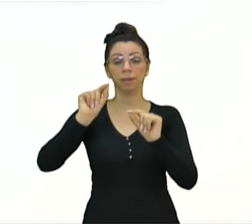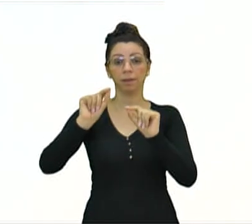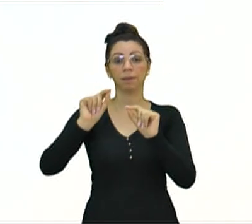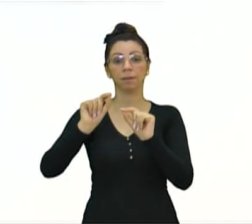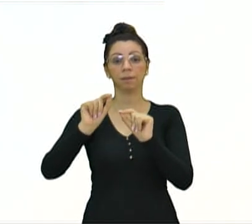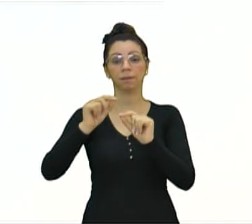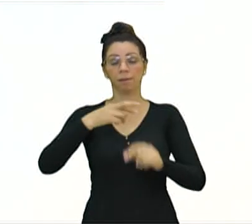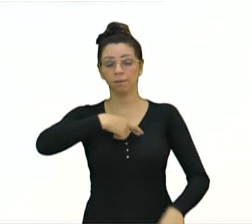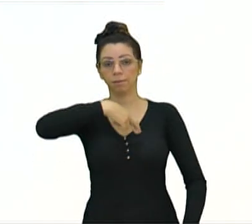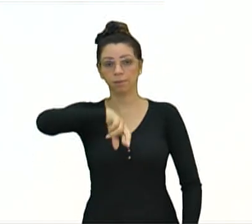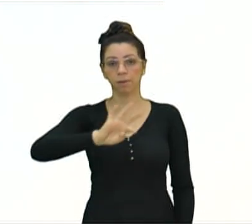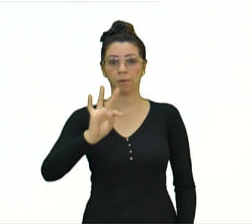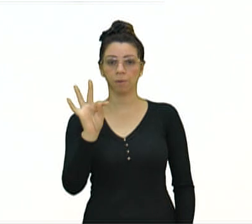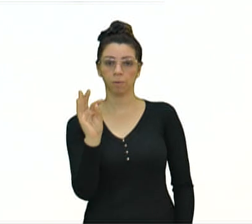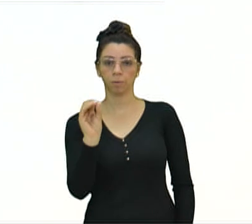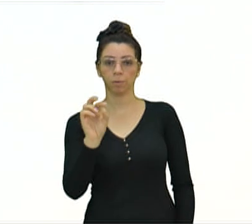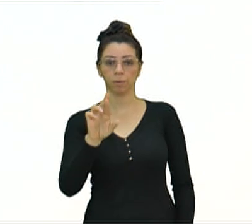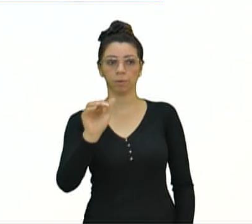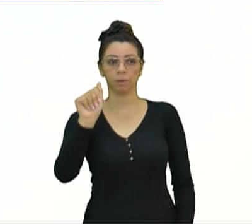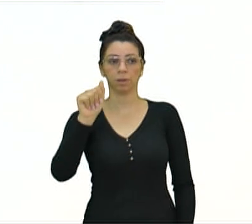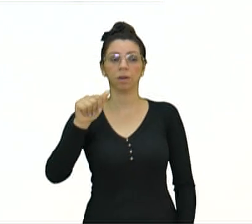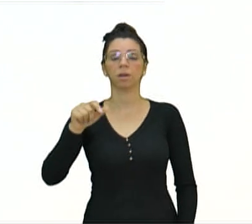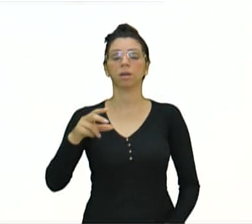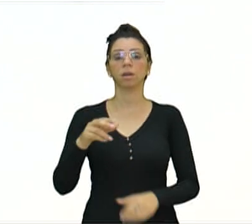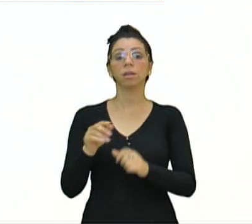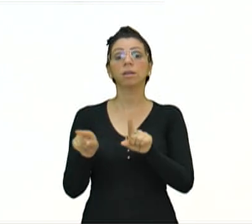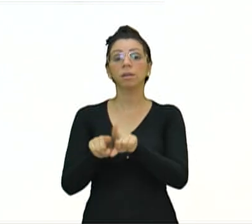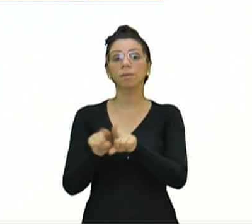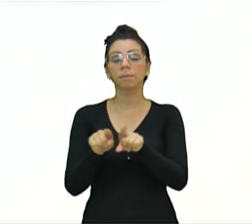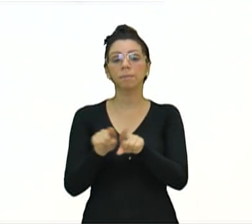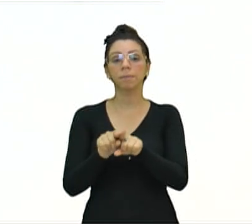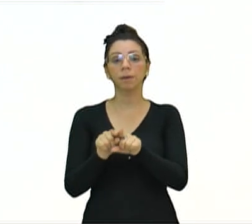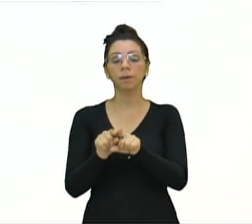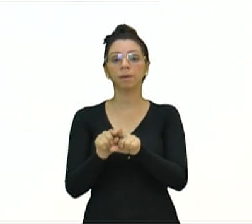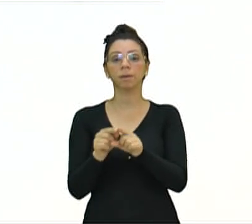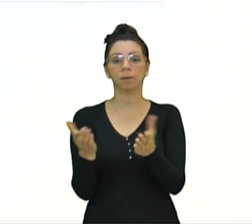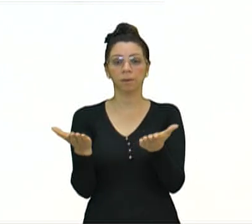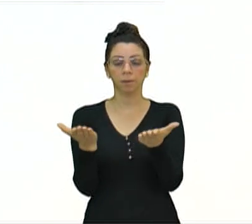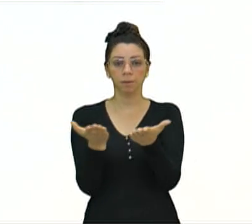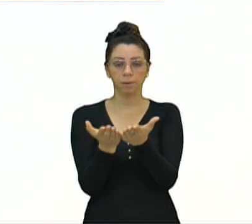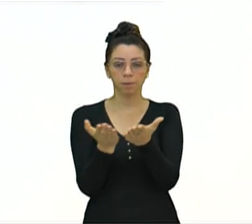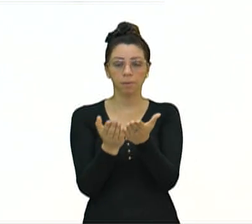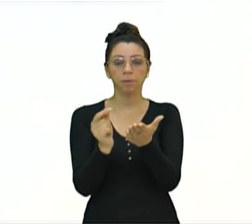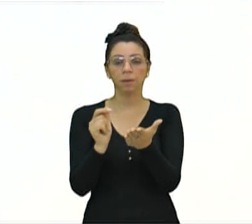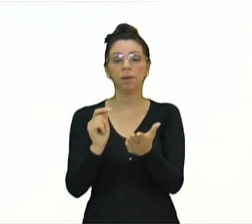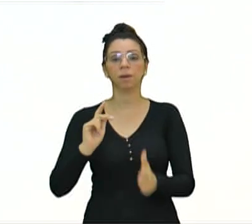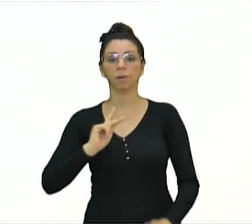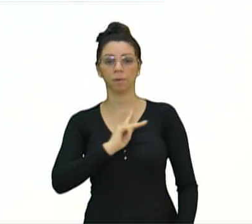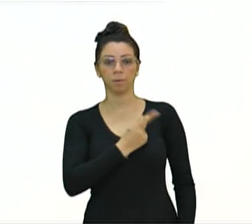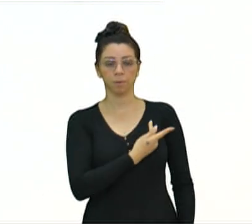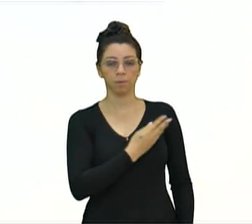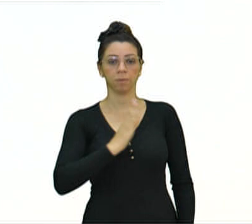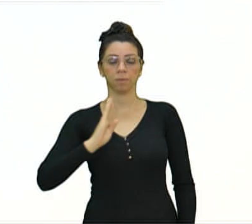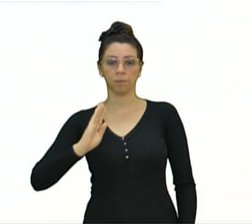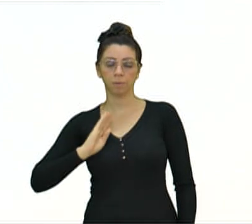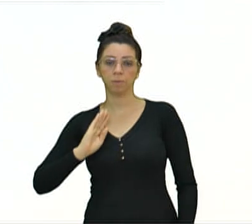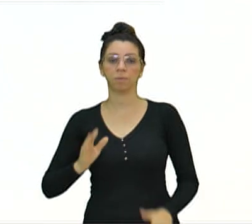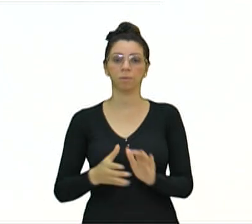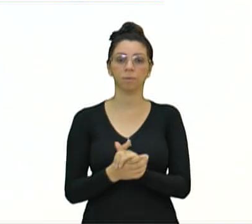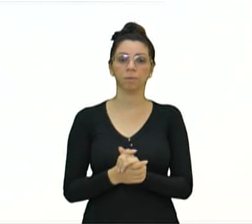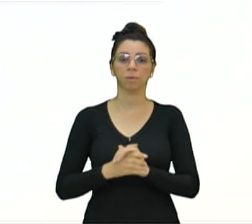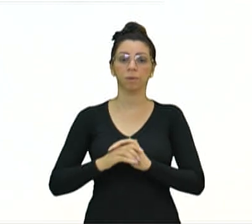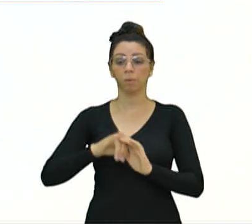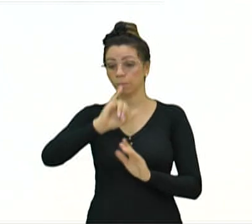Antigo Testamento, há passagens que mencionam o uso do tambor pelo povo hebreu. Ou seja, então no